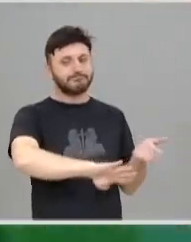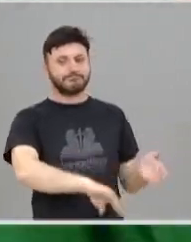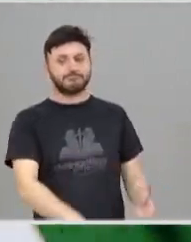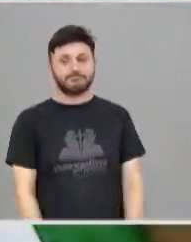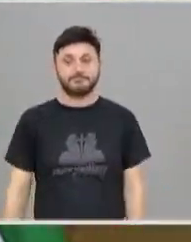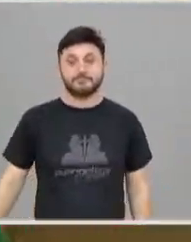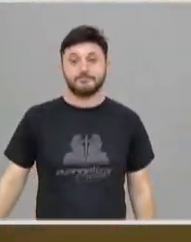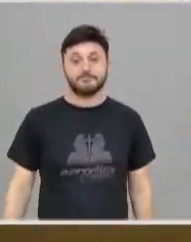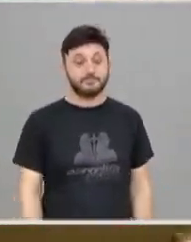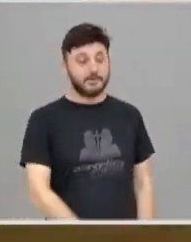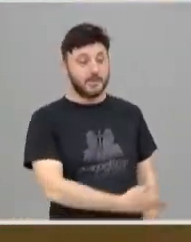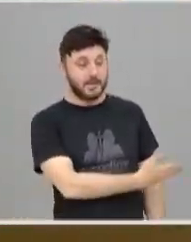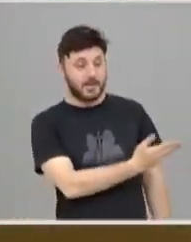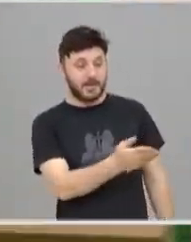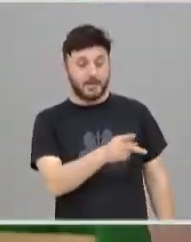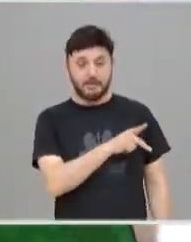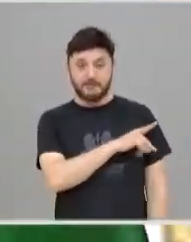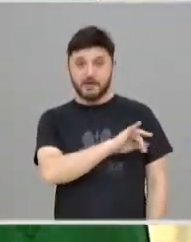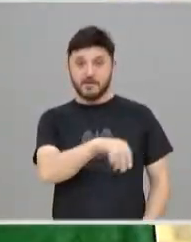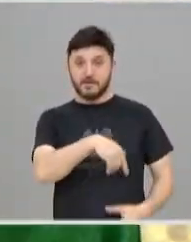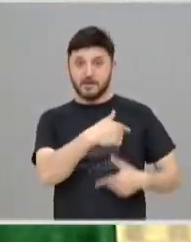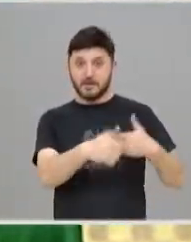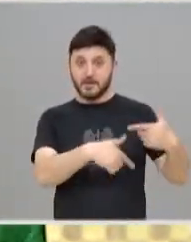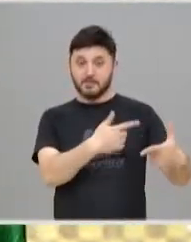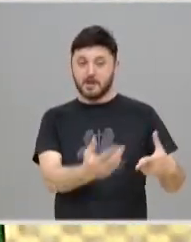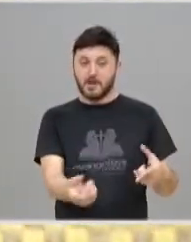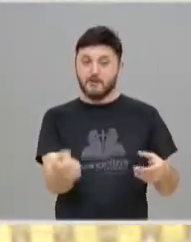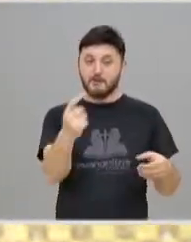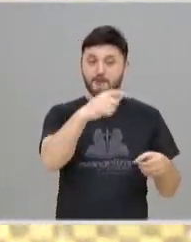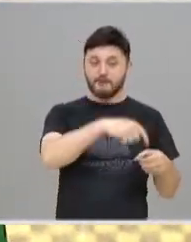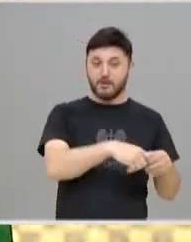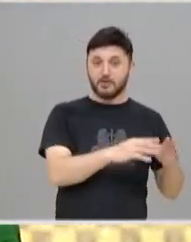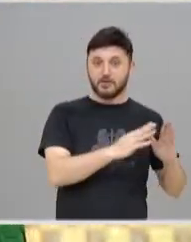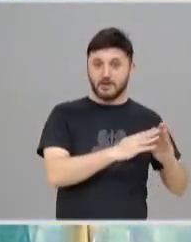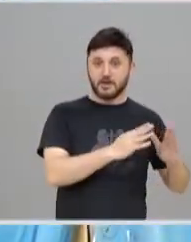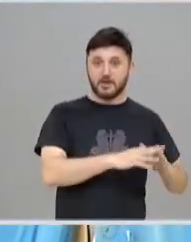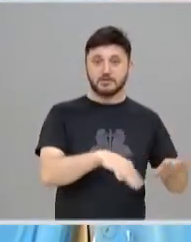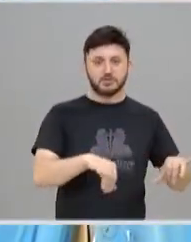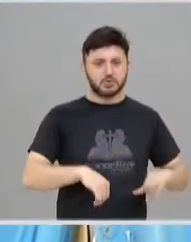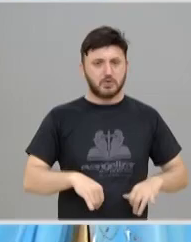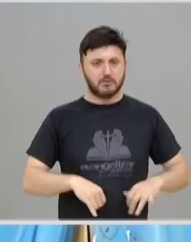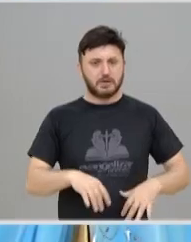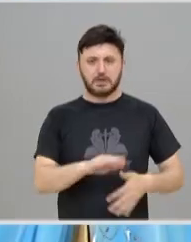que ele saia e volte pra casa sem nada